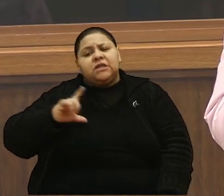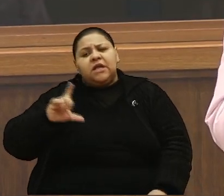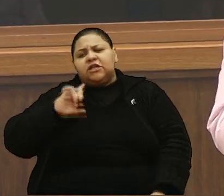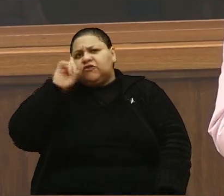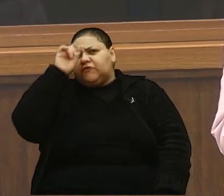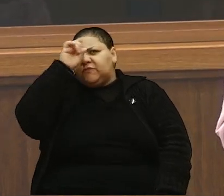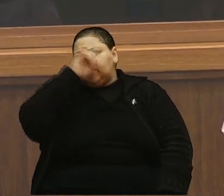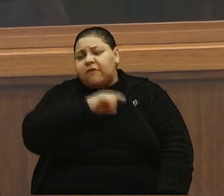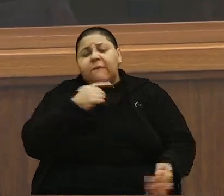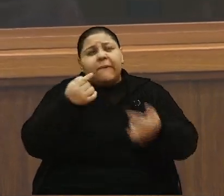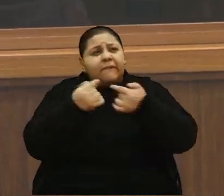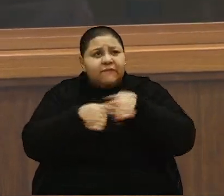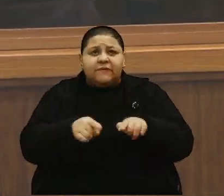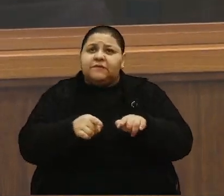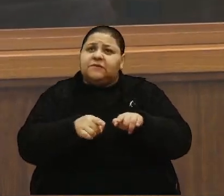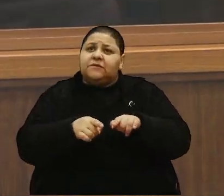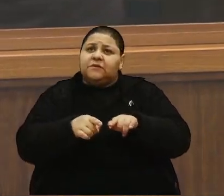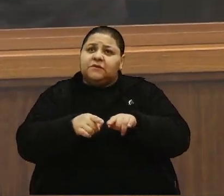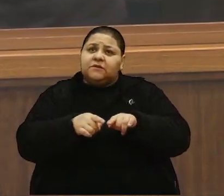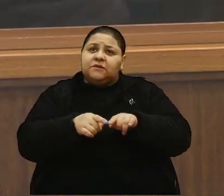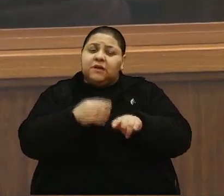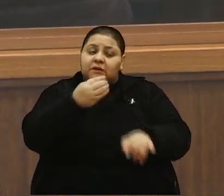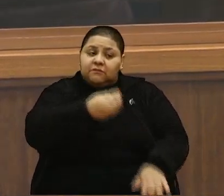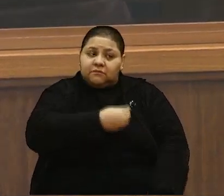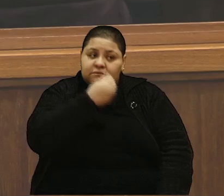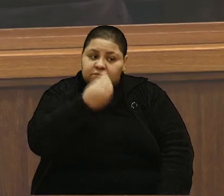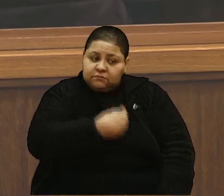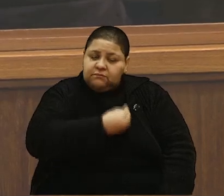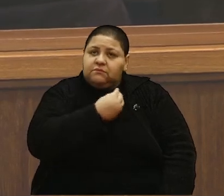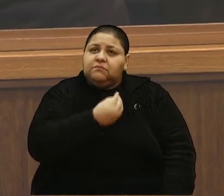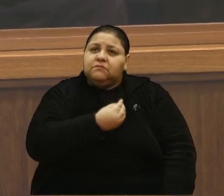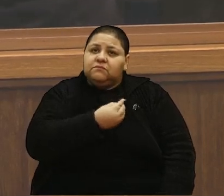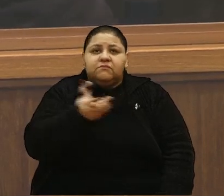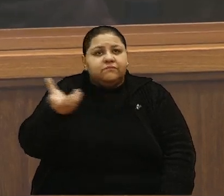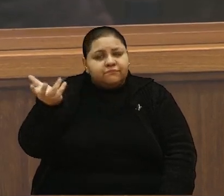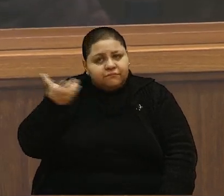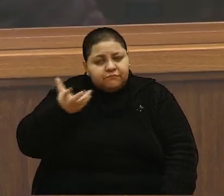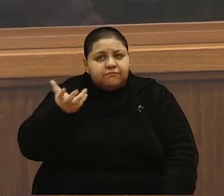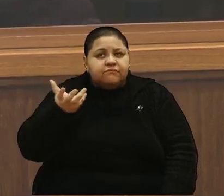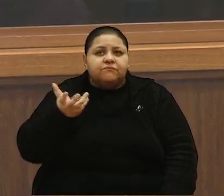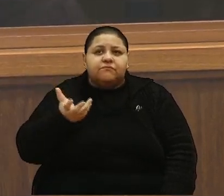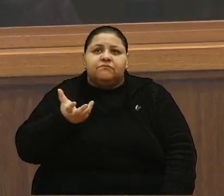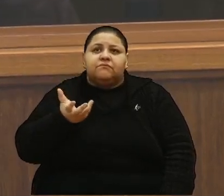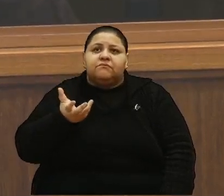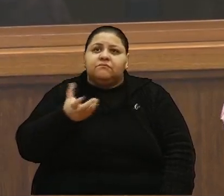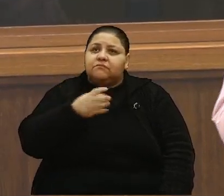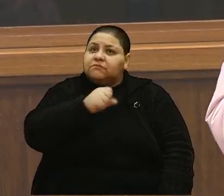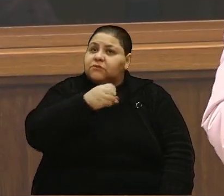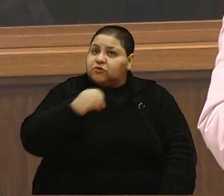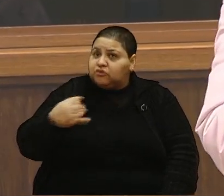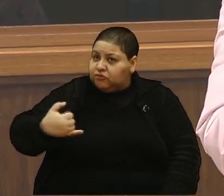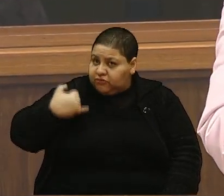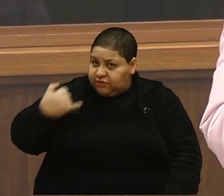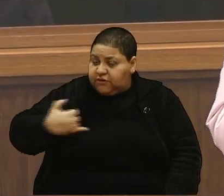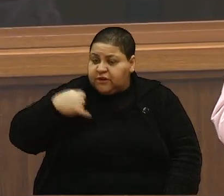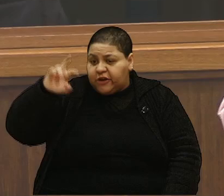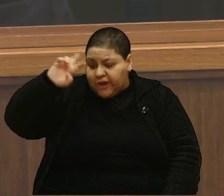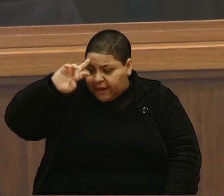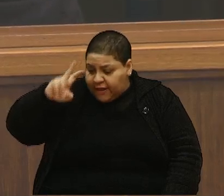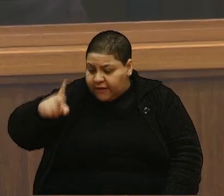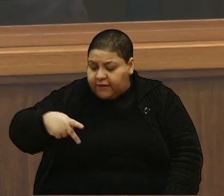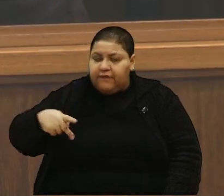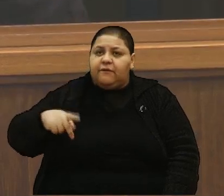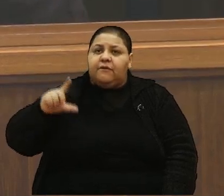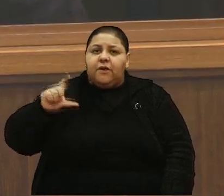dificuldades, mas que está muito mais ativa, que está ativa e que quer, as do 80 também, reconhecimento. Há